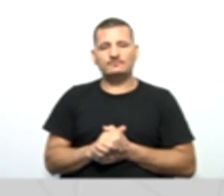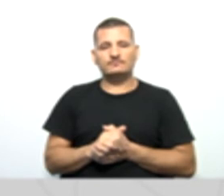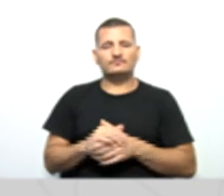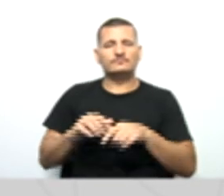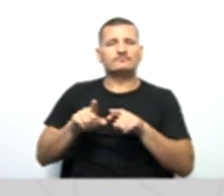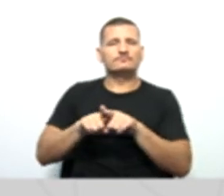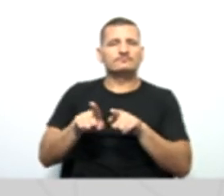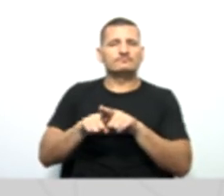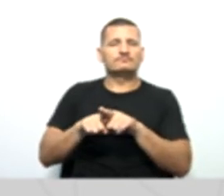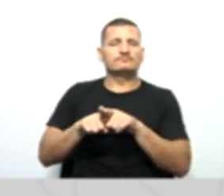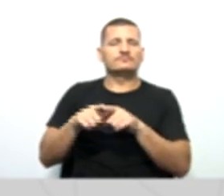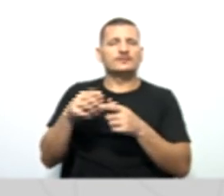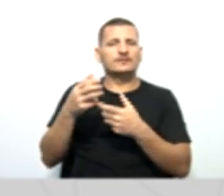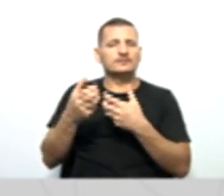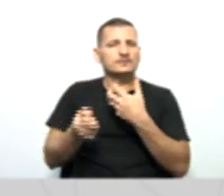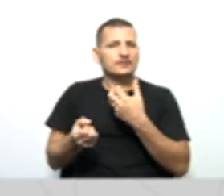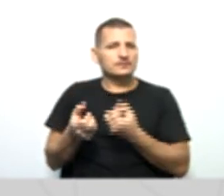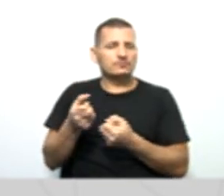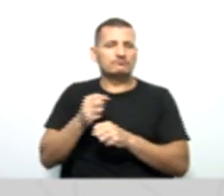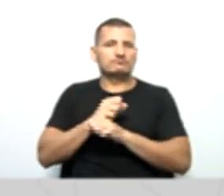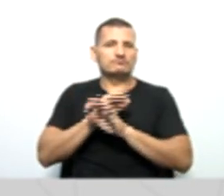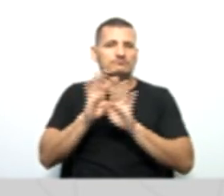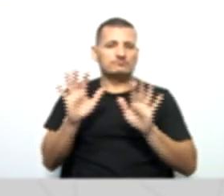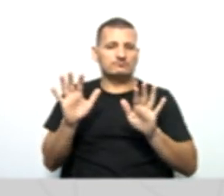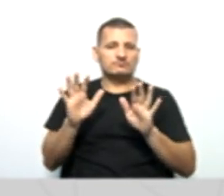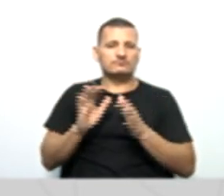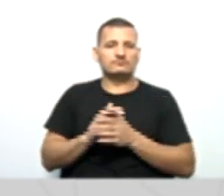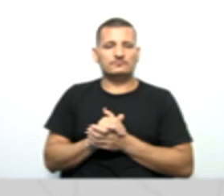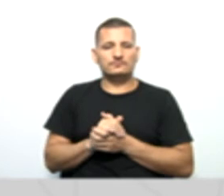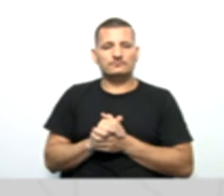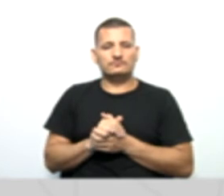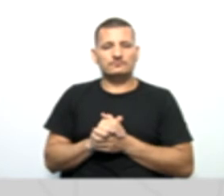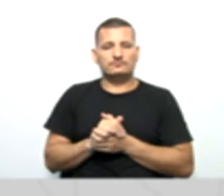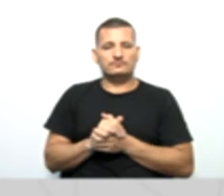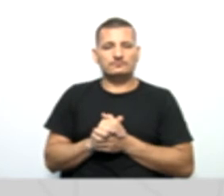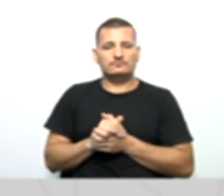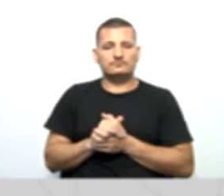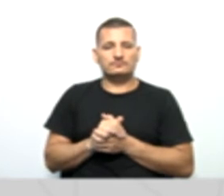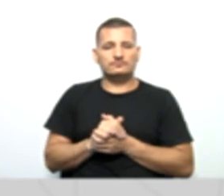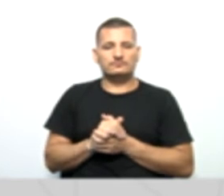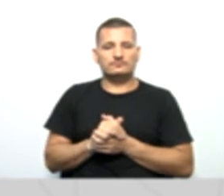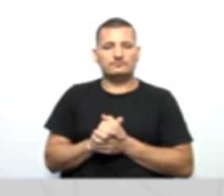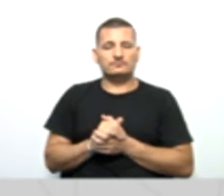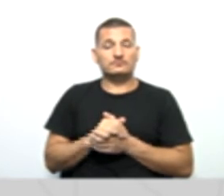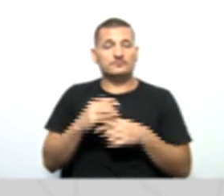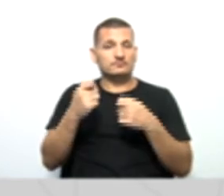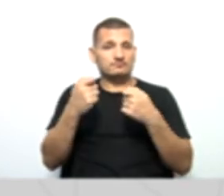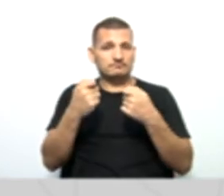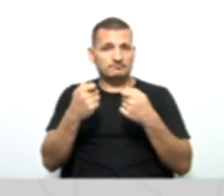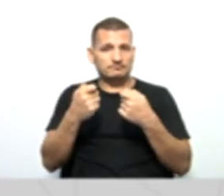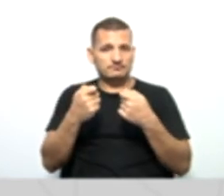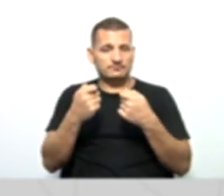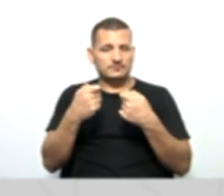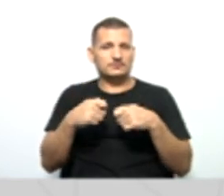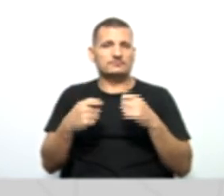aceitação com clareza, tá? Ou seja, você tem que ser objetivo.